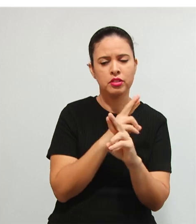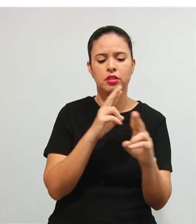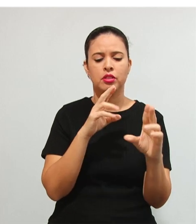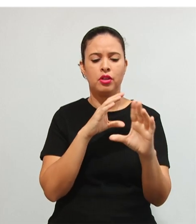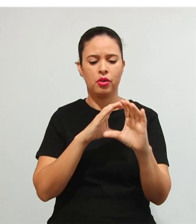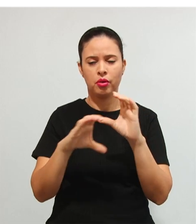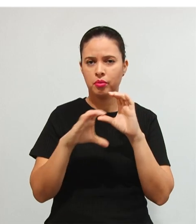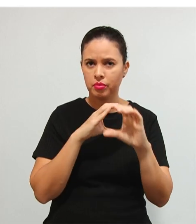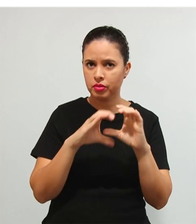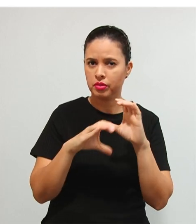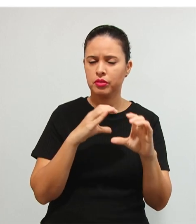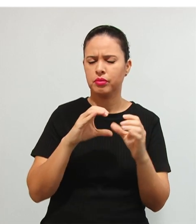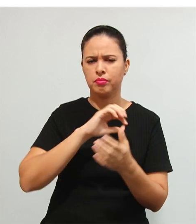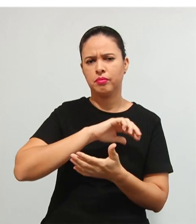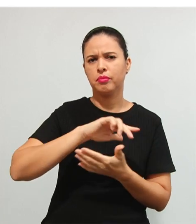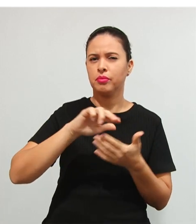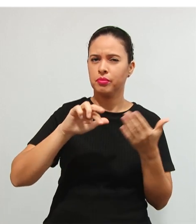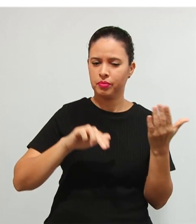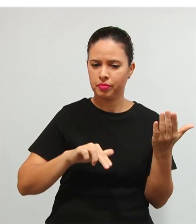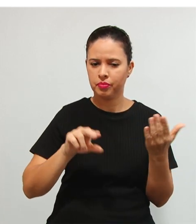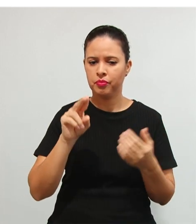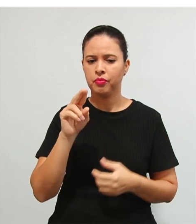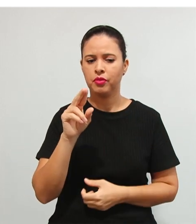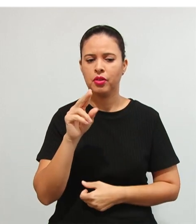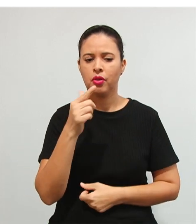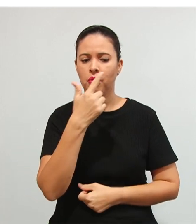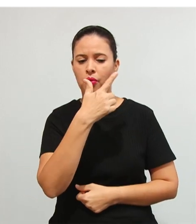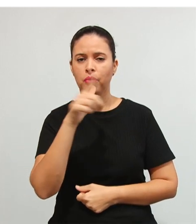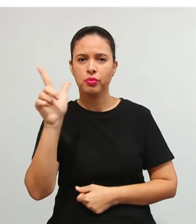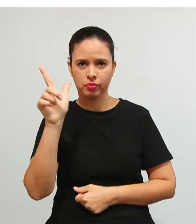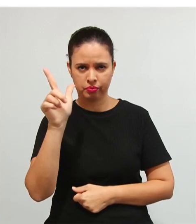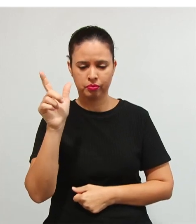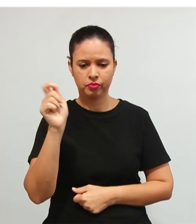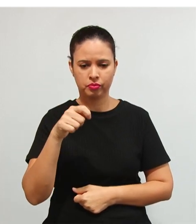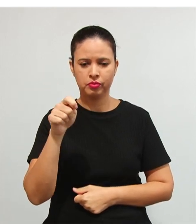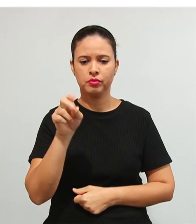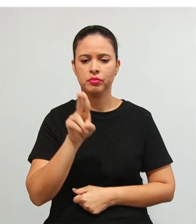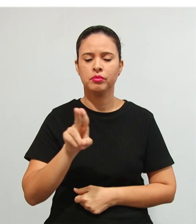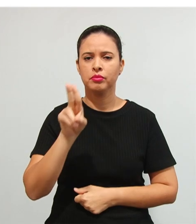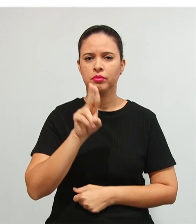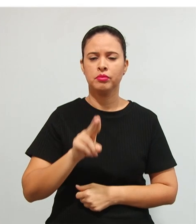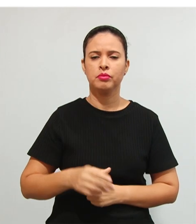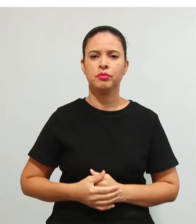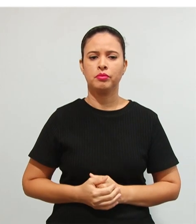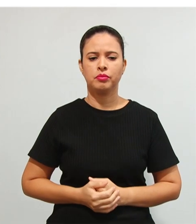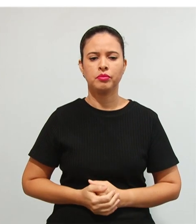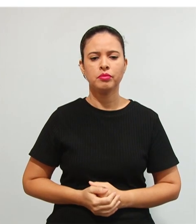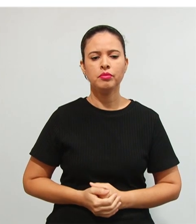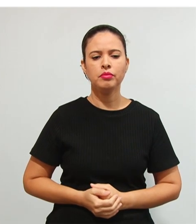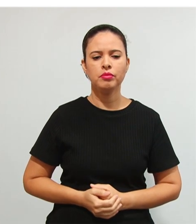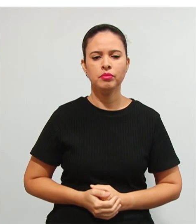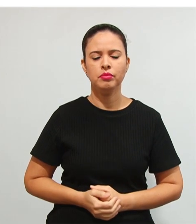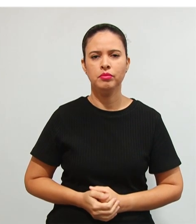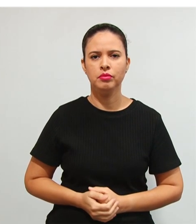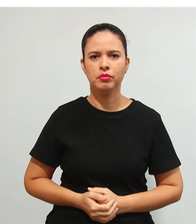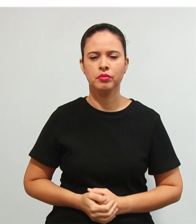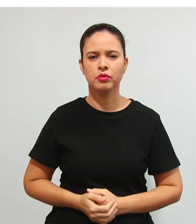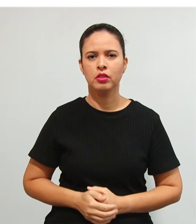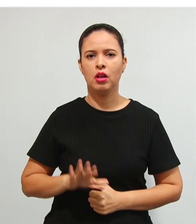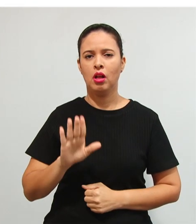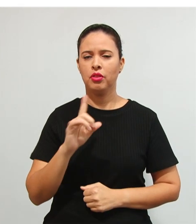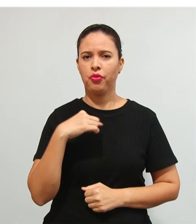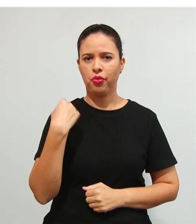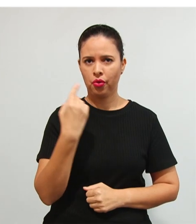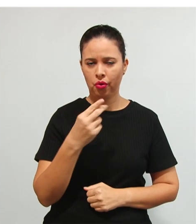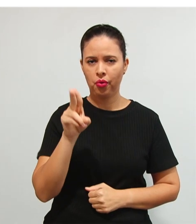comunicação, entre outras formas de utilizar as tecnologias na sala de aula. Mas quando a gente faz o uso